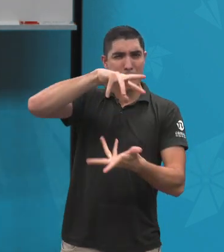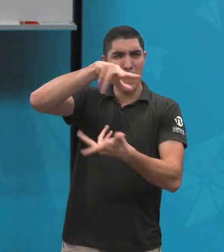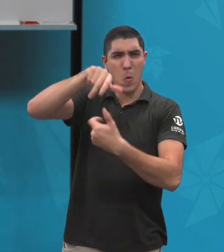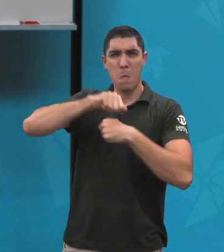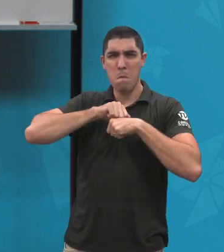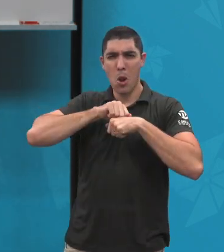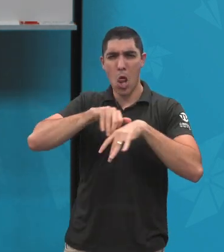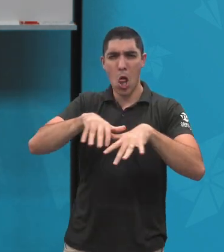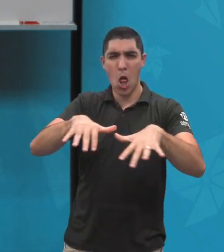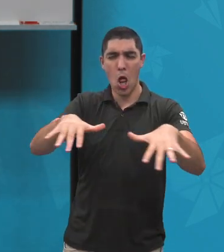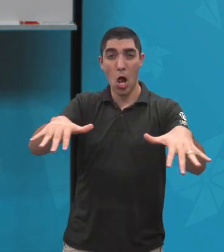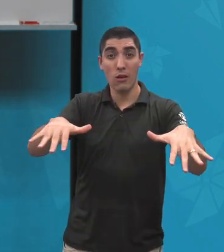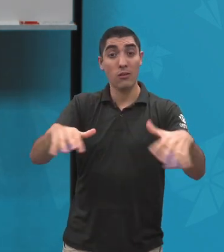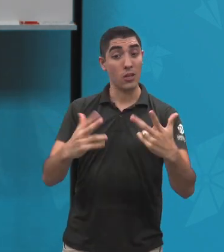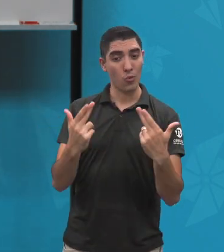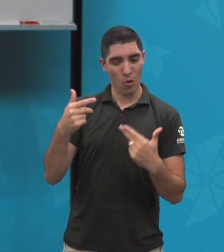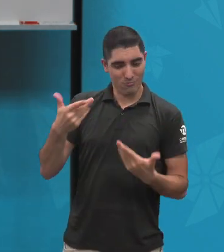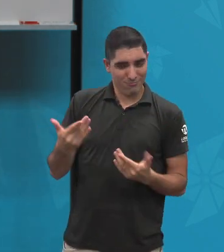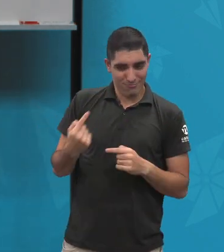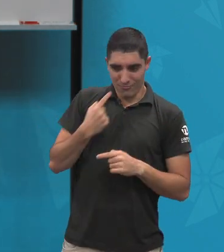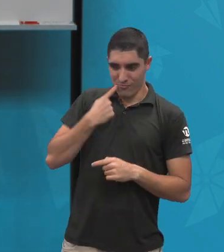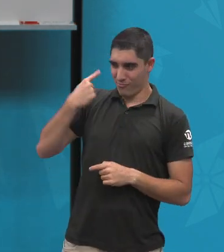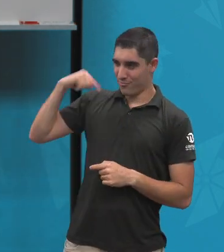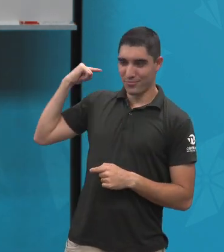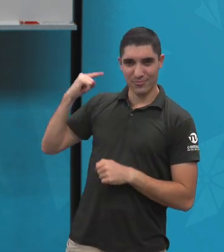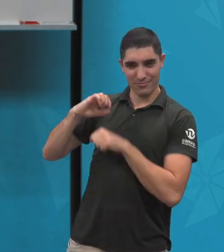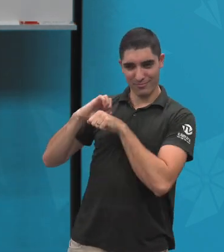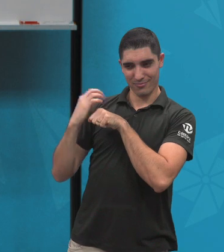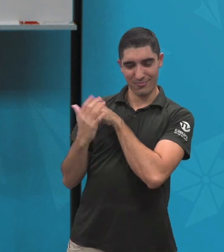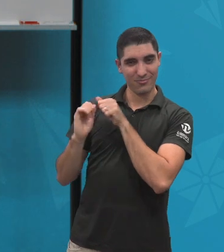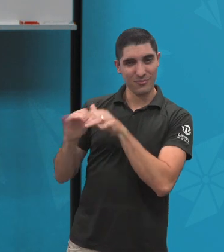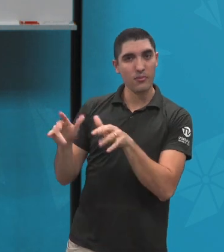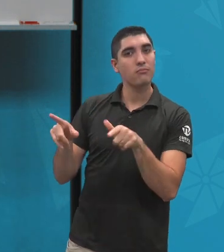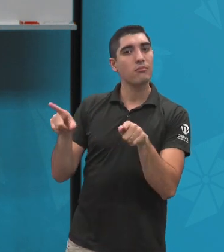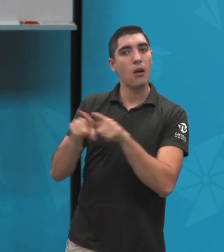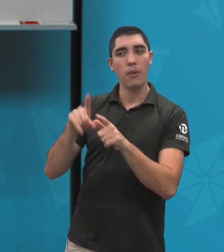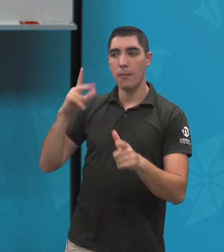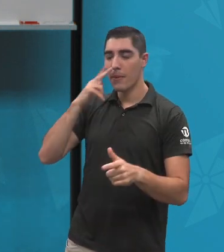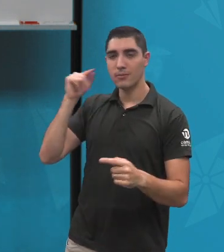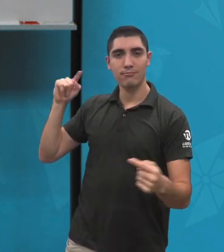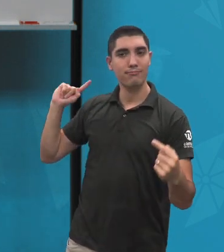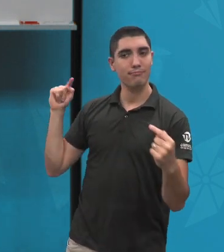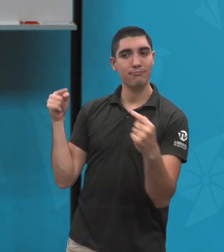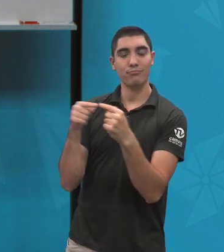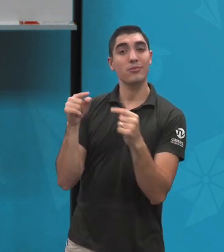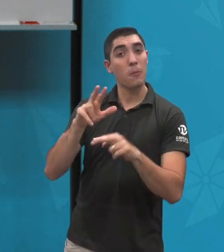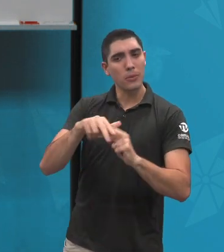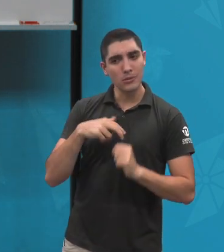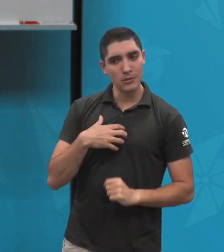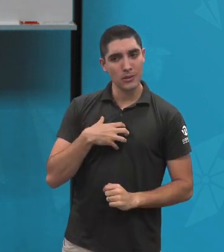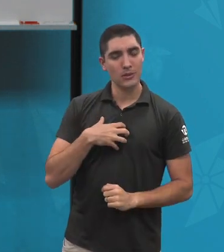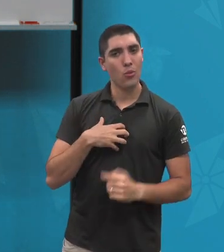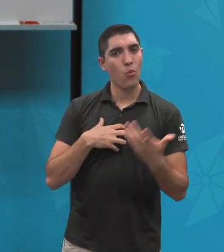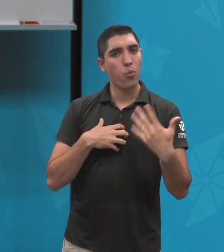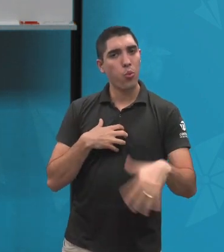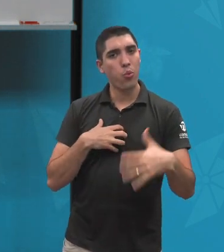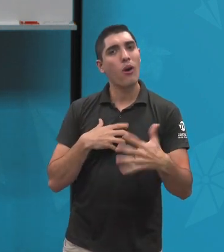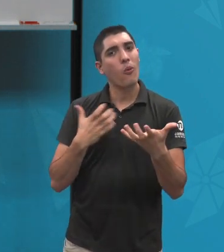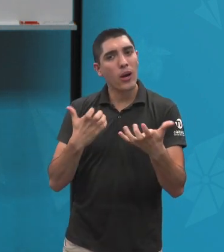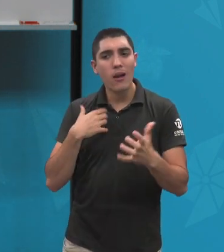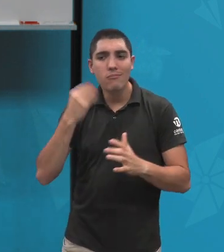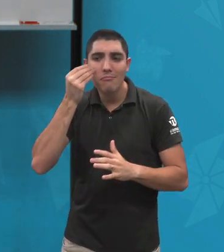qual nós passamos dá um motivo a mais para a gente ler, para a